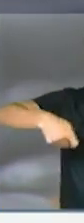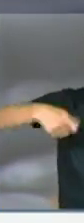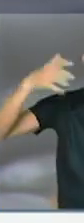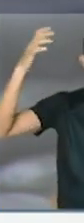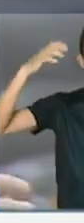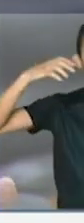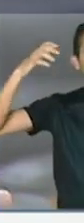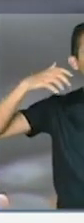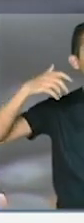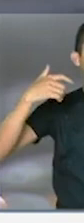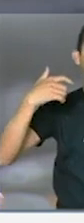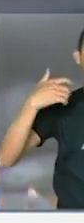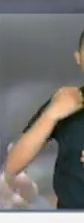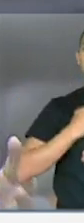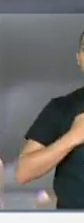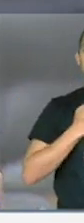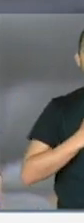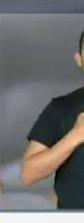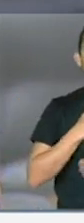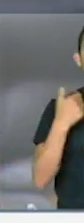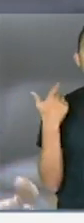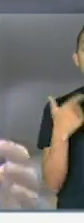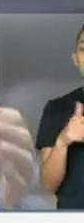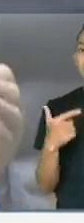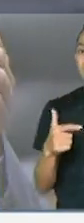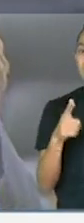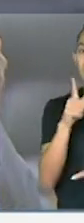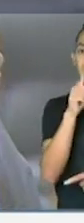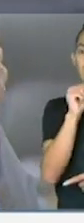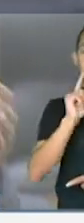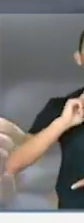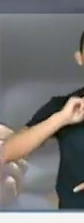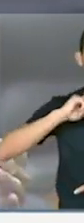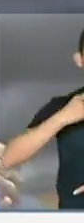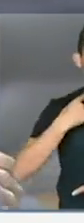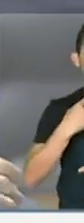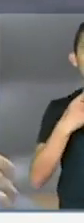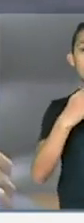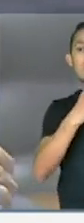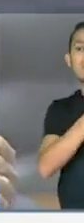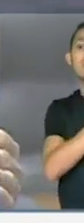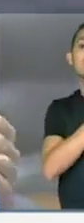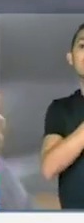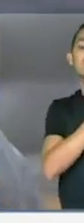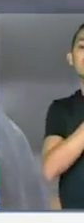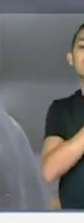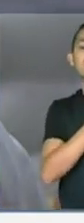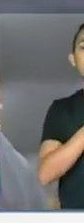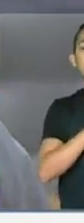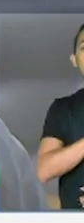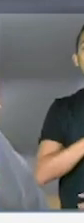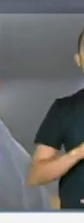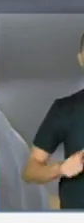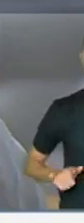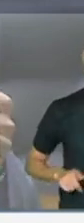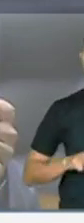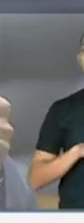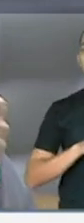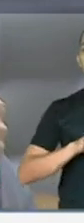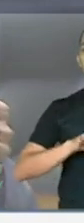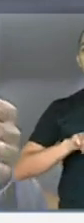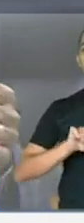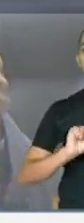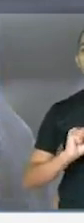para tomar banho. Está faltando água, água contaminada, e a responsabilidade disso, presidente, é do governador